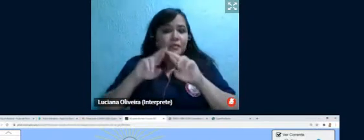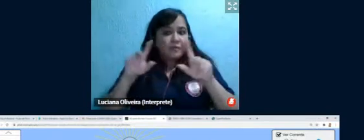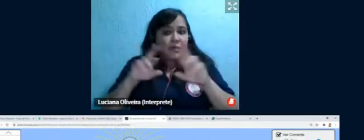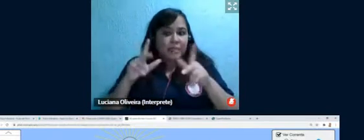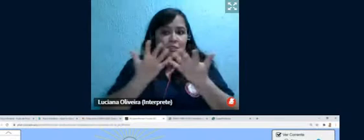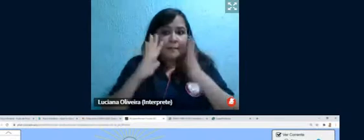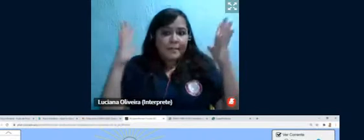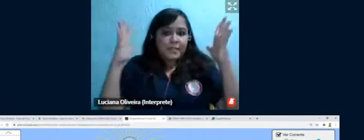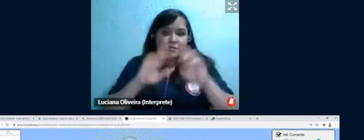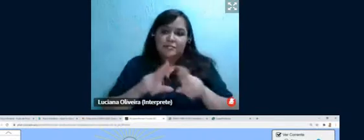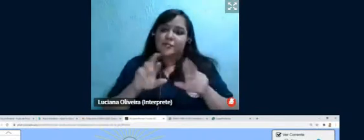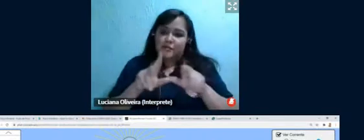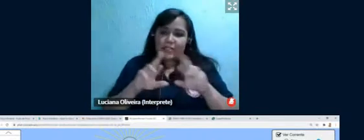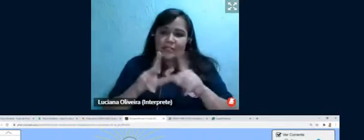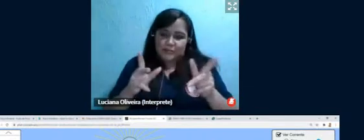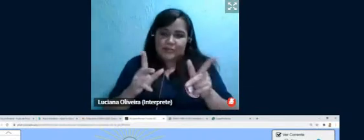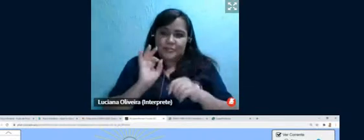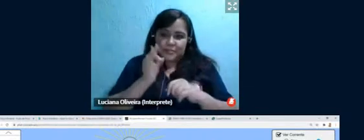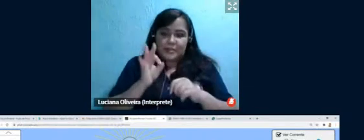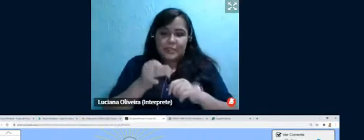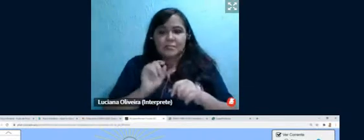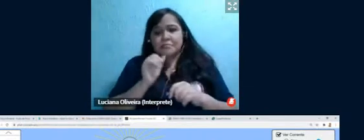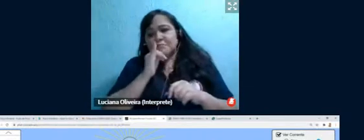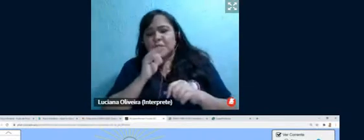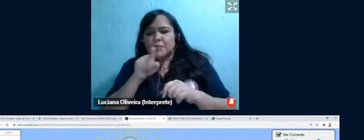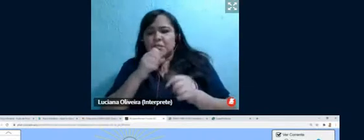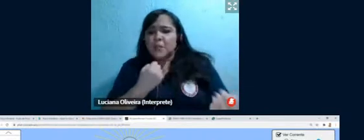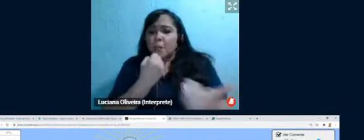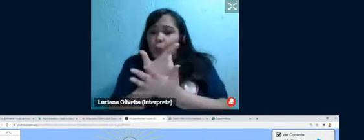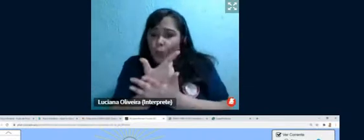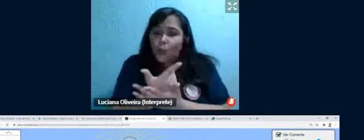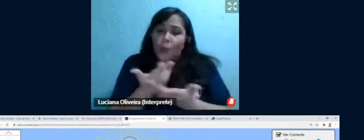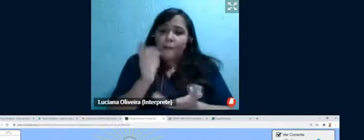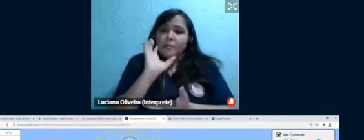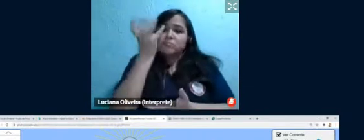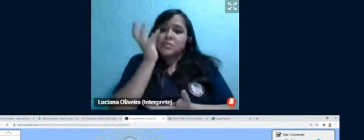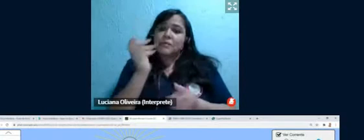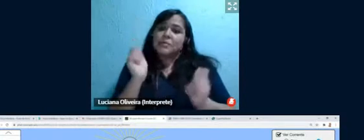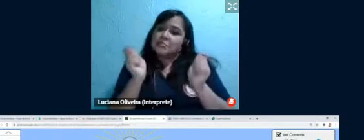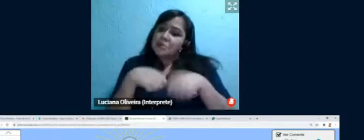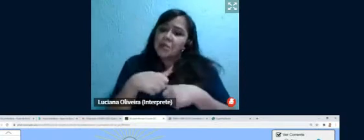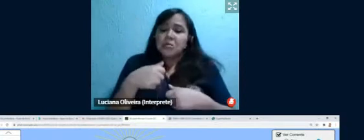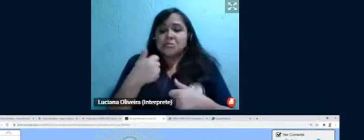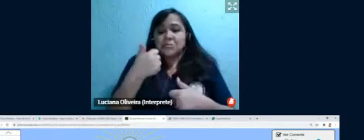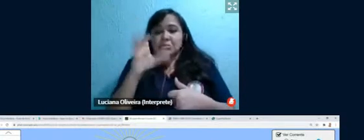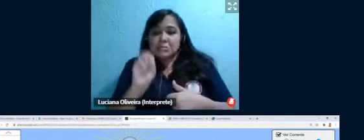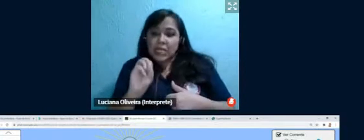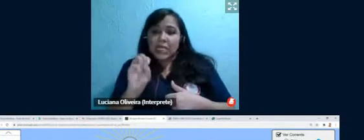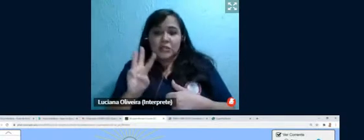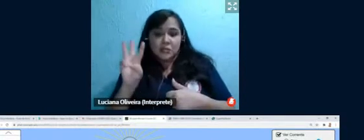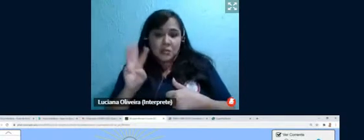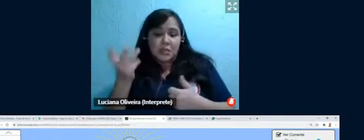brilhar de forma diferente. Então você compra uma lâmpada, ela pode ser uma lâmpada de 10 watts, uma lâmpada de 20 watts. Então a potência da